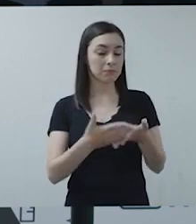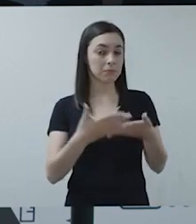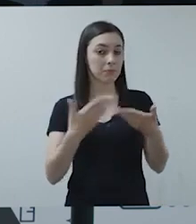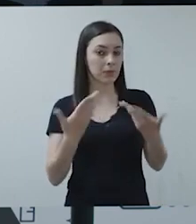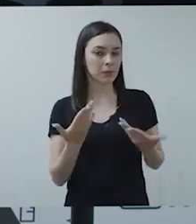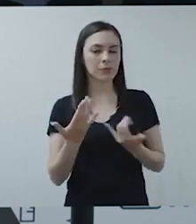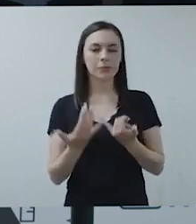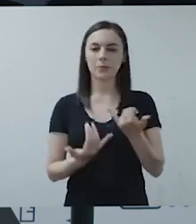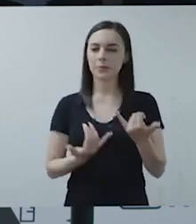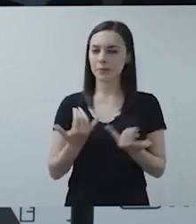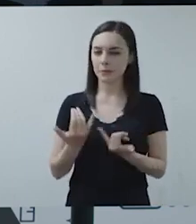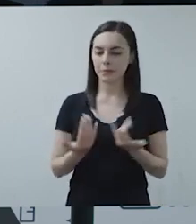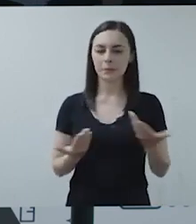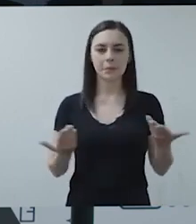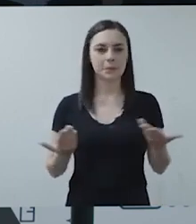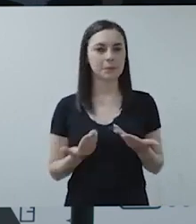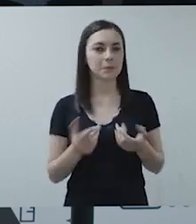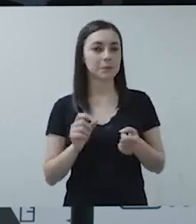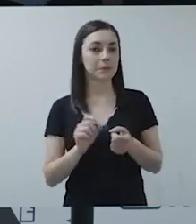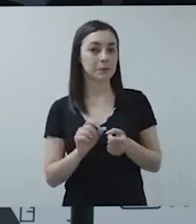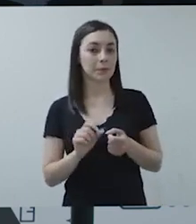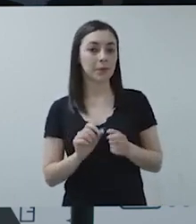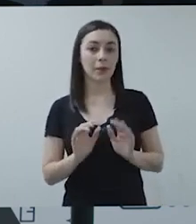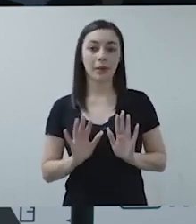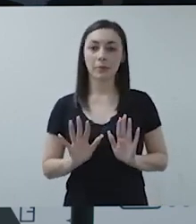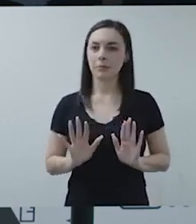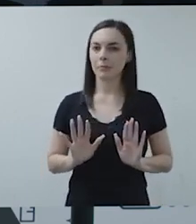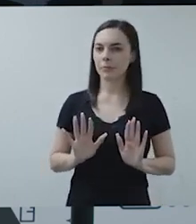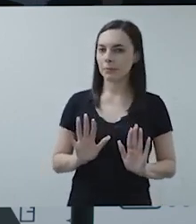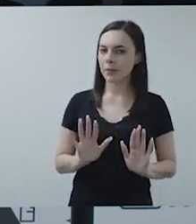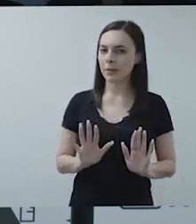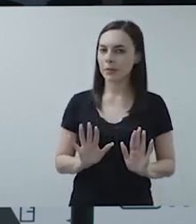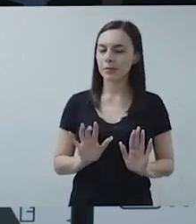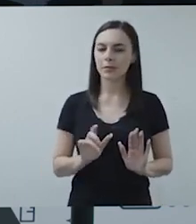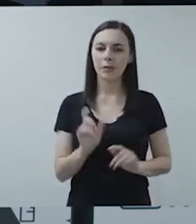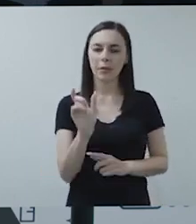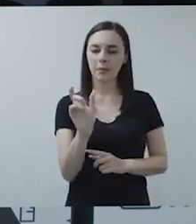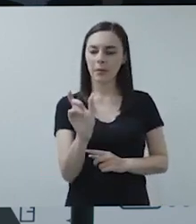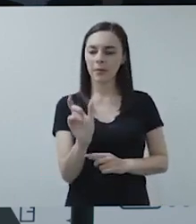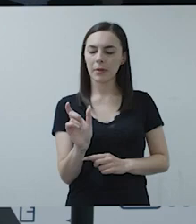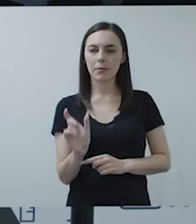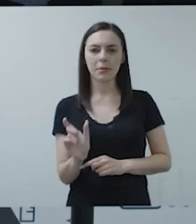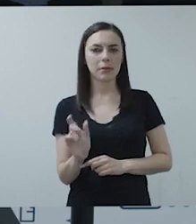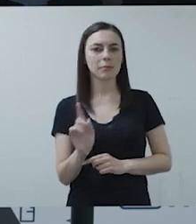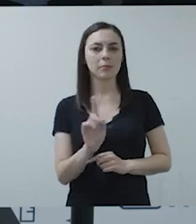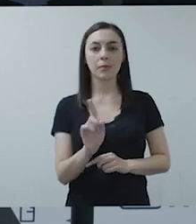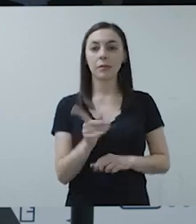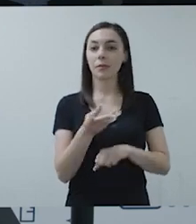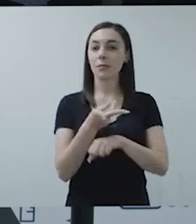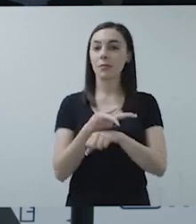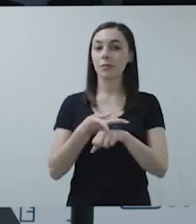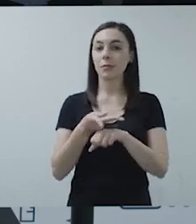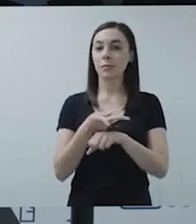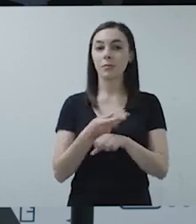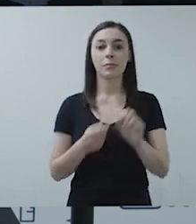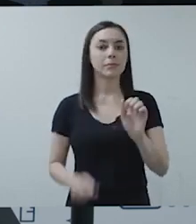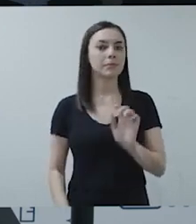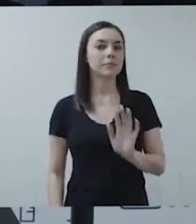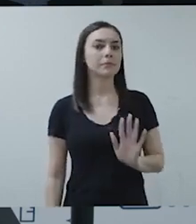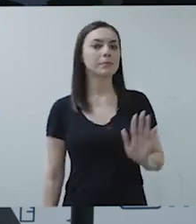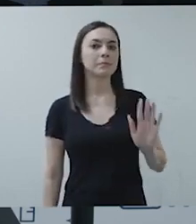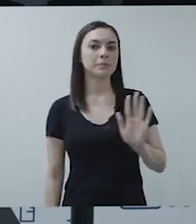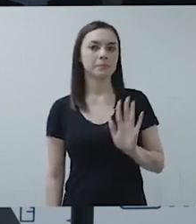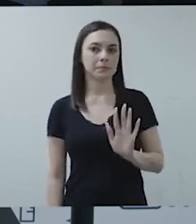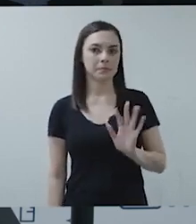essa brincadeira que nós vamos fazer aqui. Só que não vamos colocar as palavras, vamos procurar as